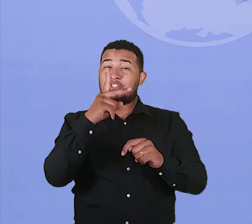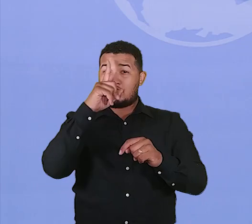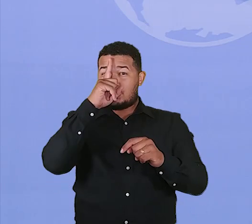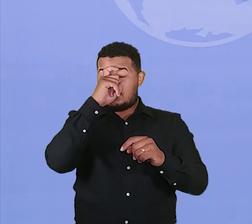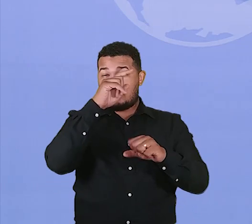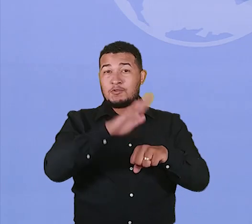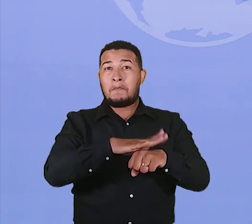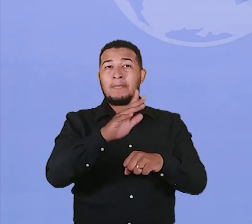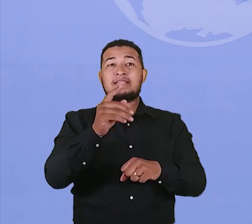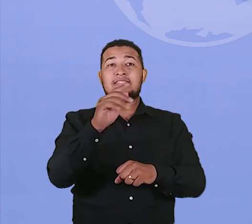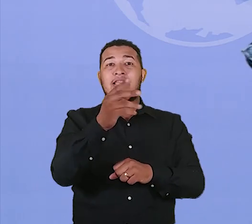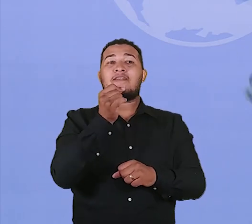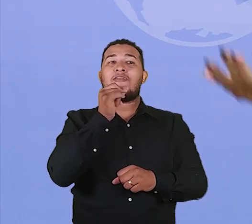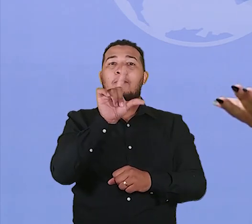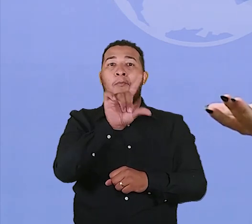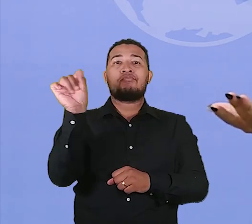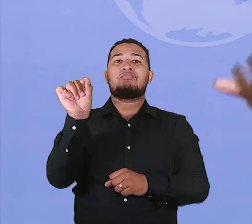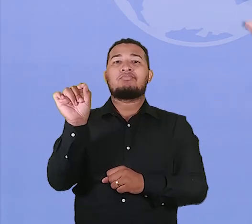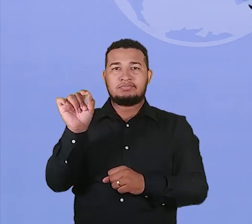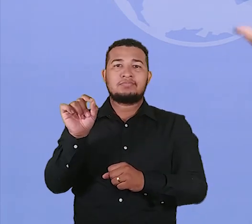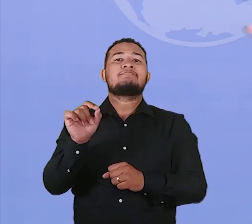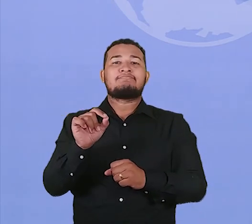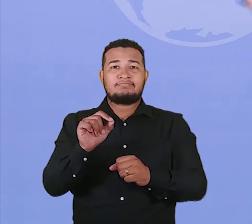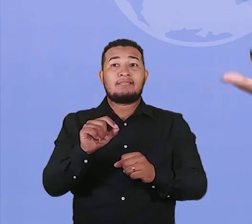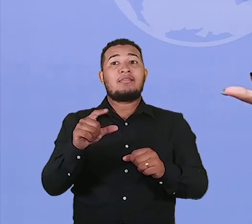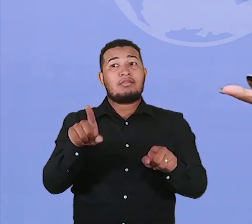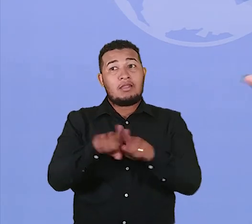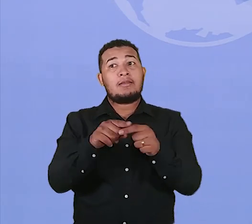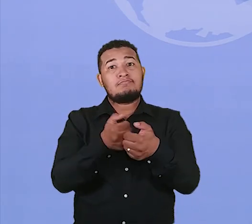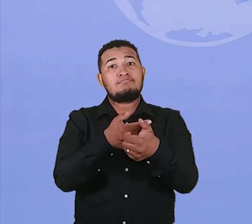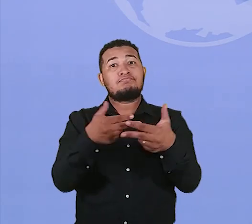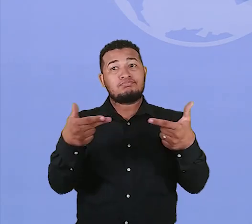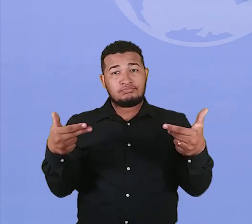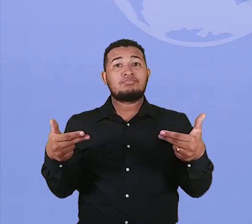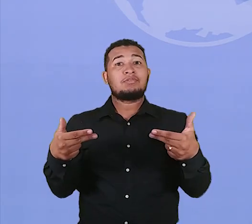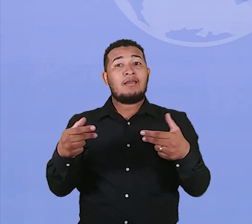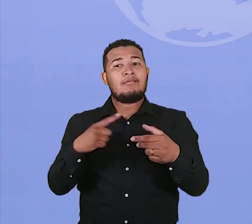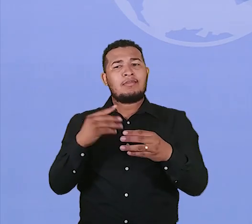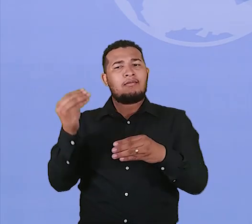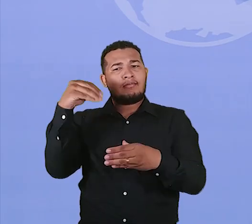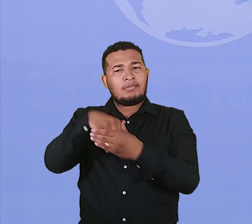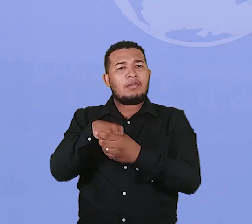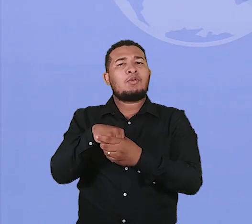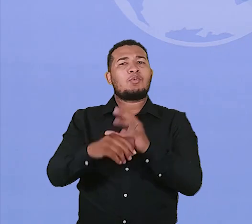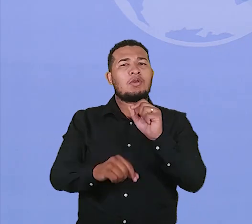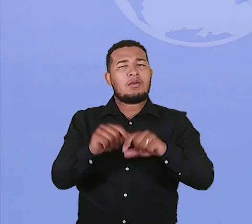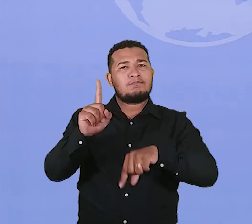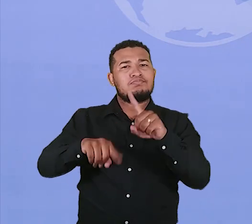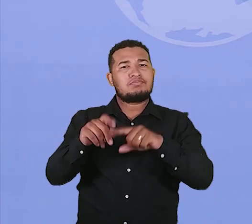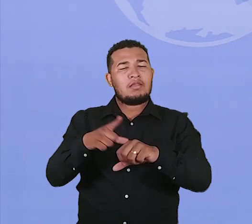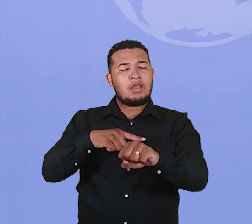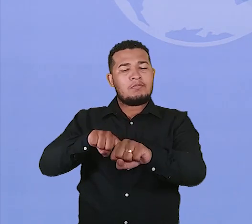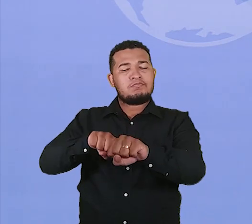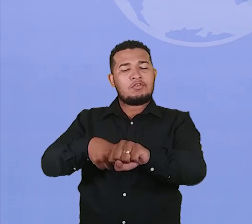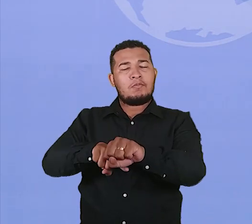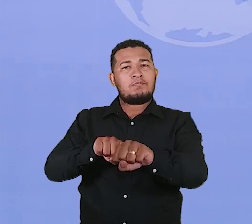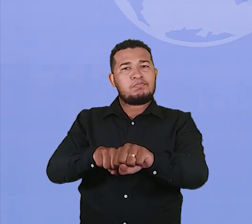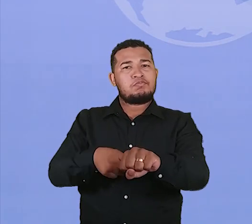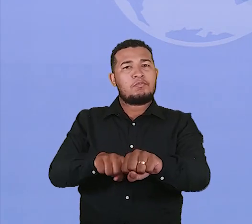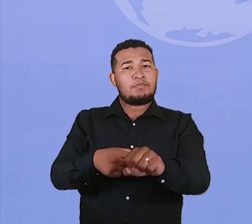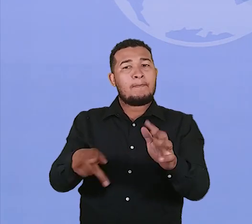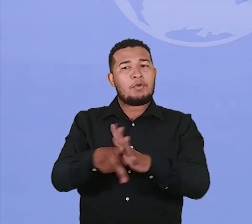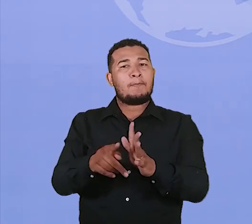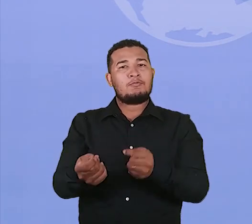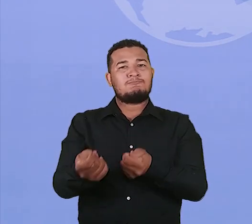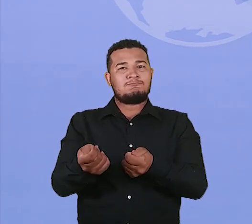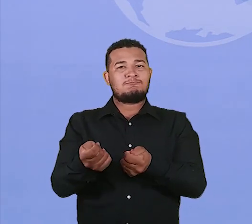né e em várias máquinas complexas possuem aí o parafuso para a sua